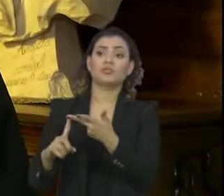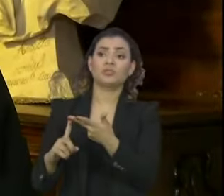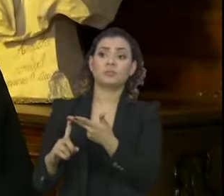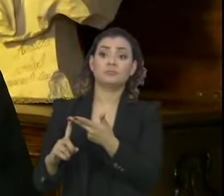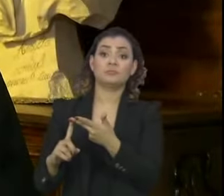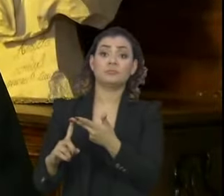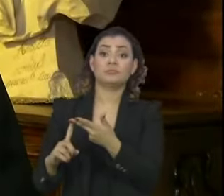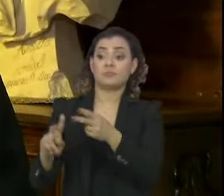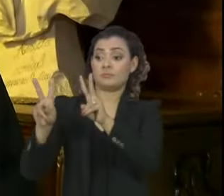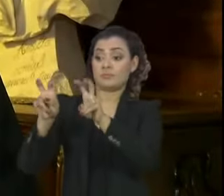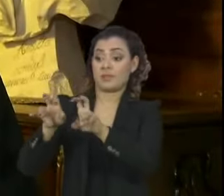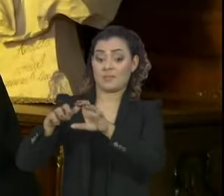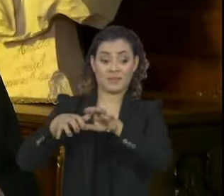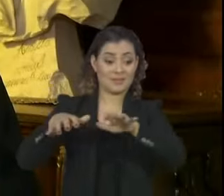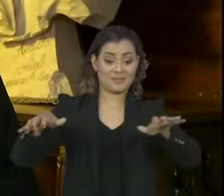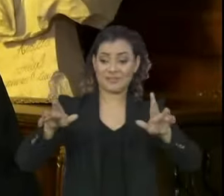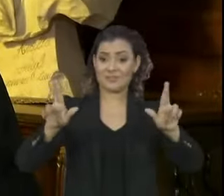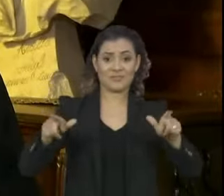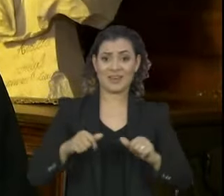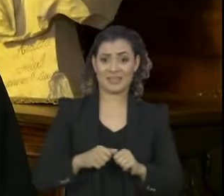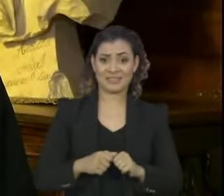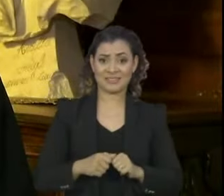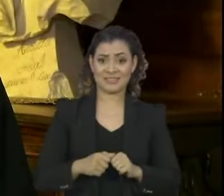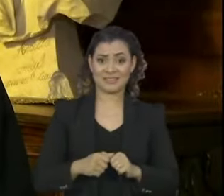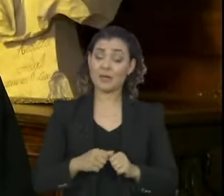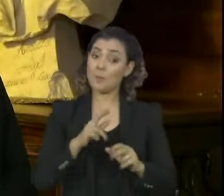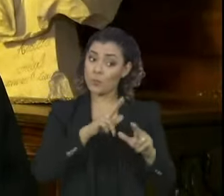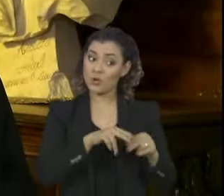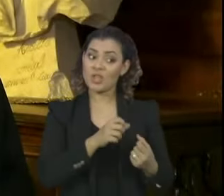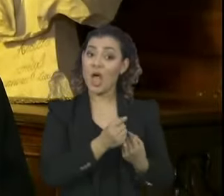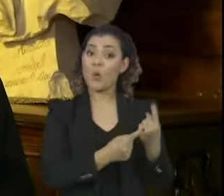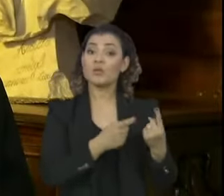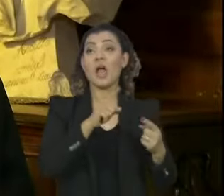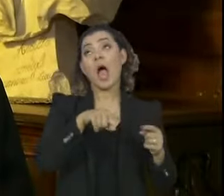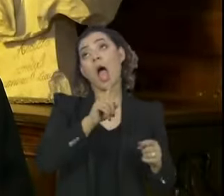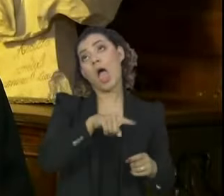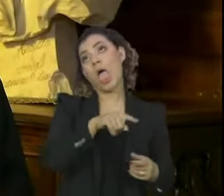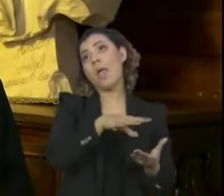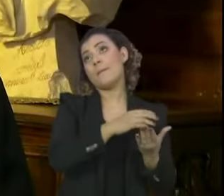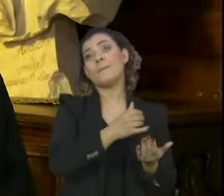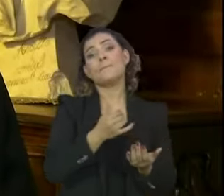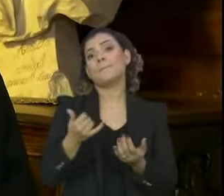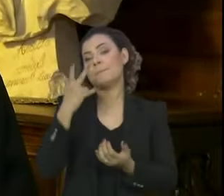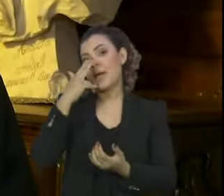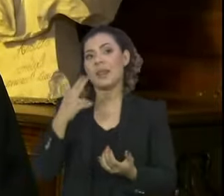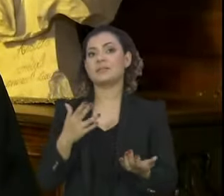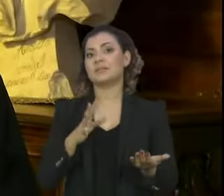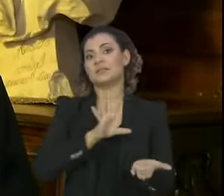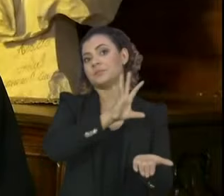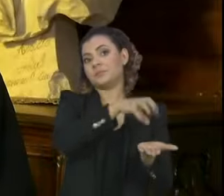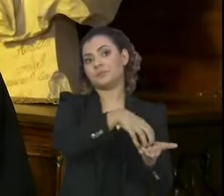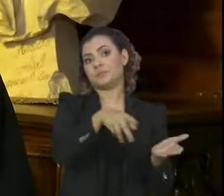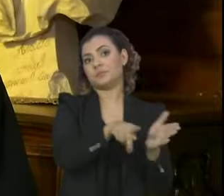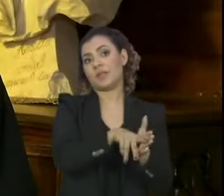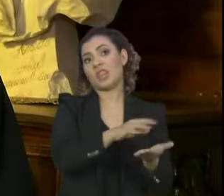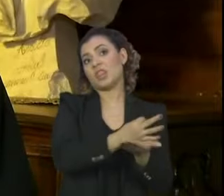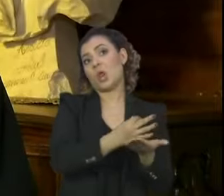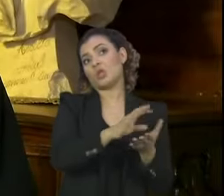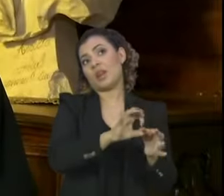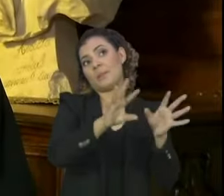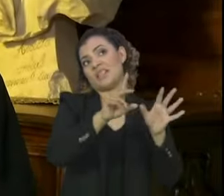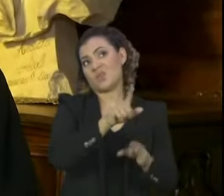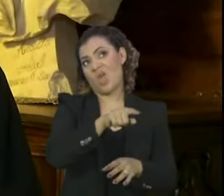portanto falsa mente e isso vem atribuído como sendo patrimônio da da